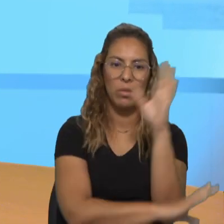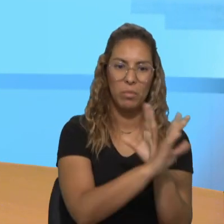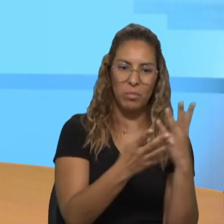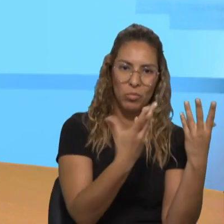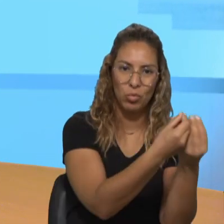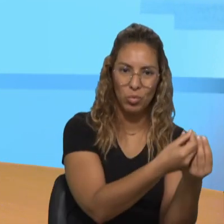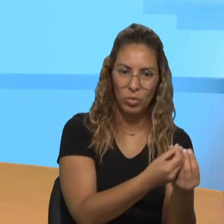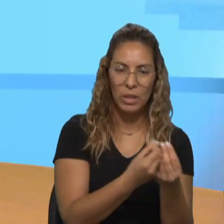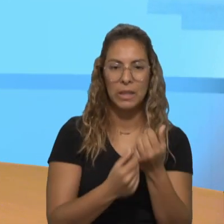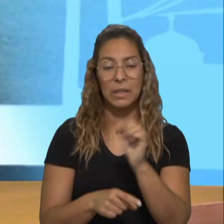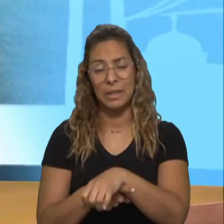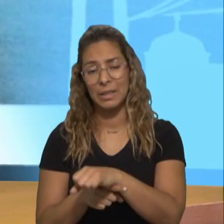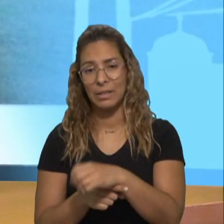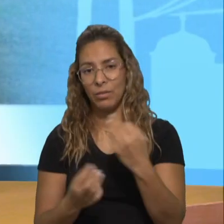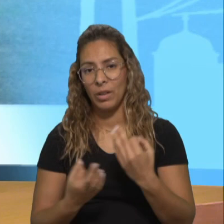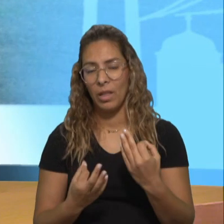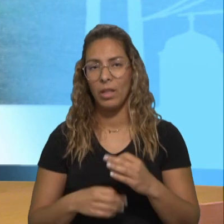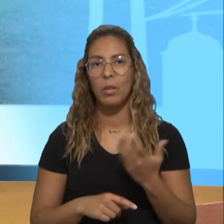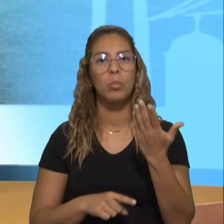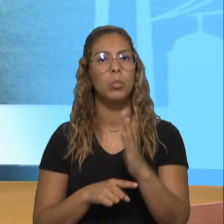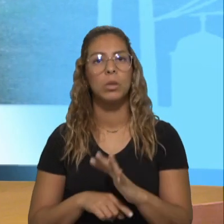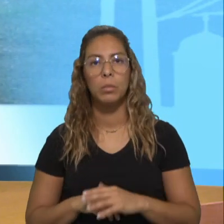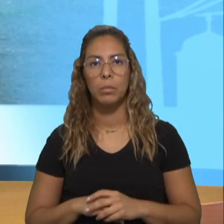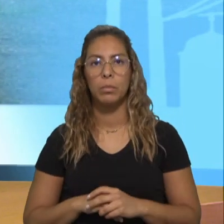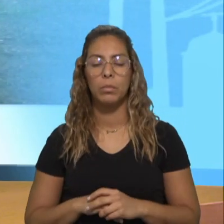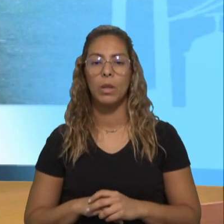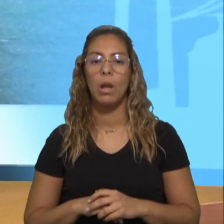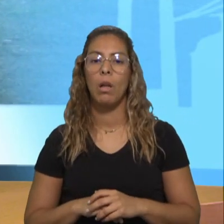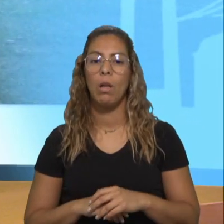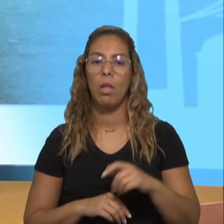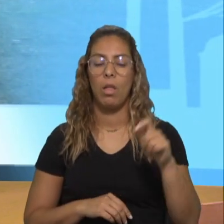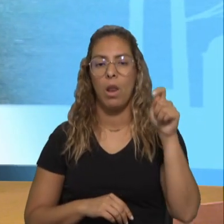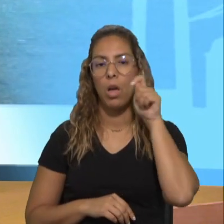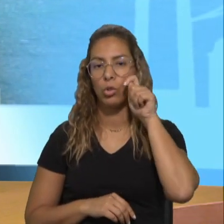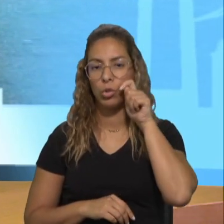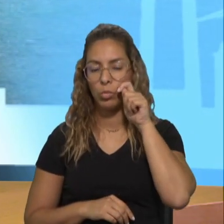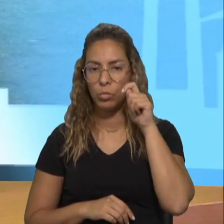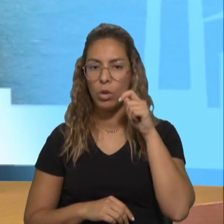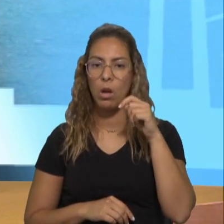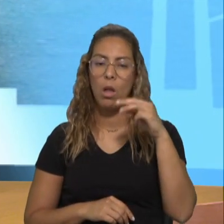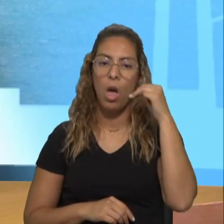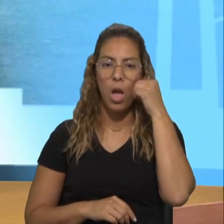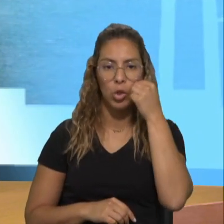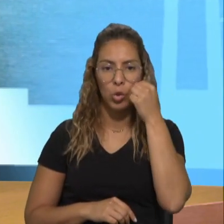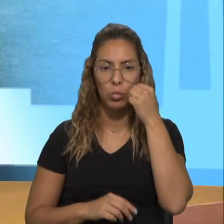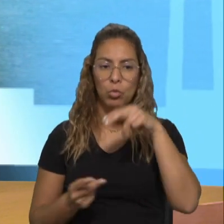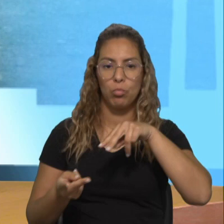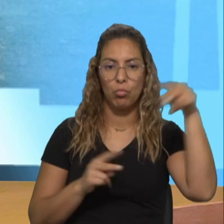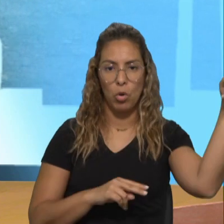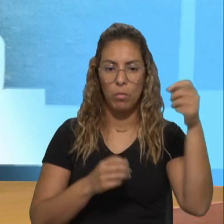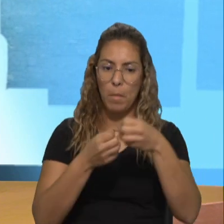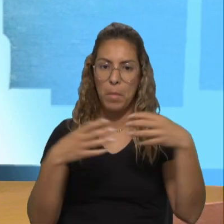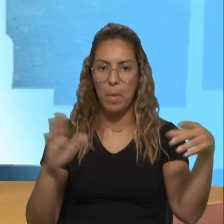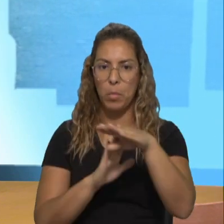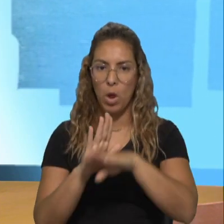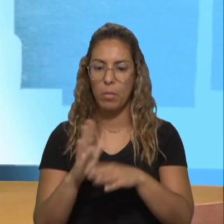mundo? Sim, até podemos ver isso, por exemplo, com o programa Erasmus. É um programa amplamente divulgado em Portugal. Acho que